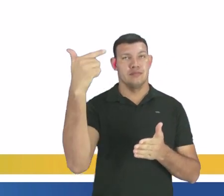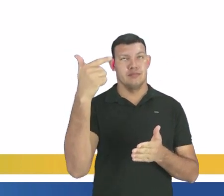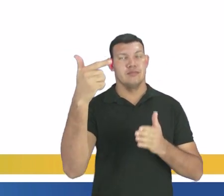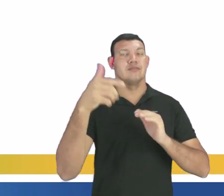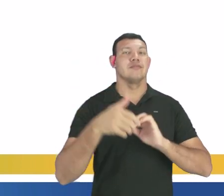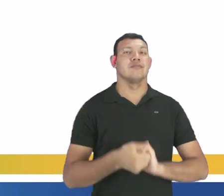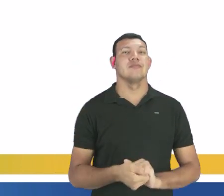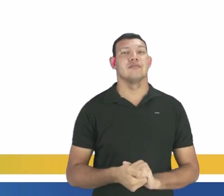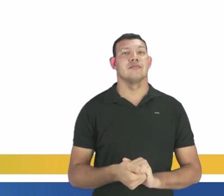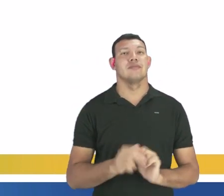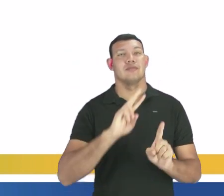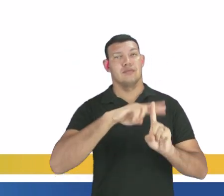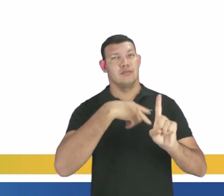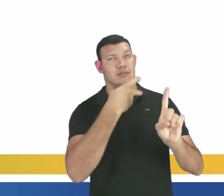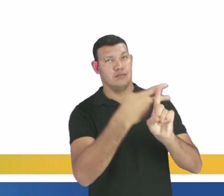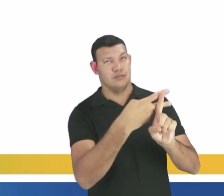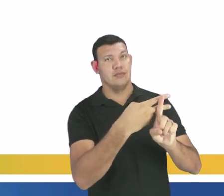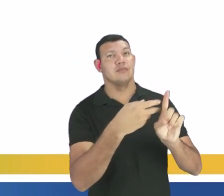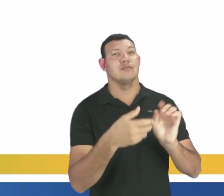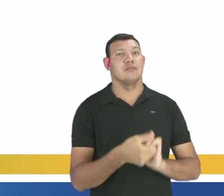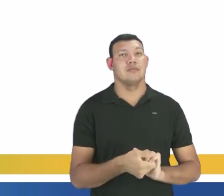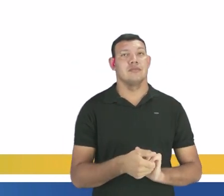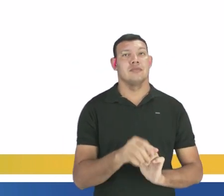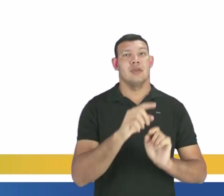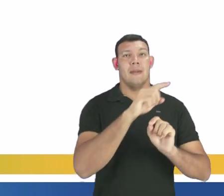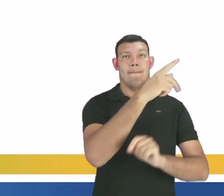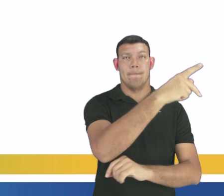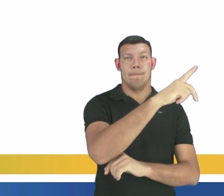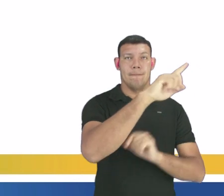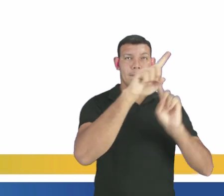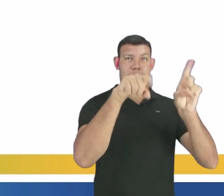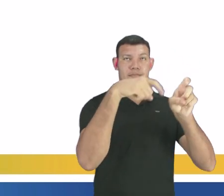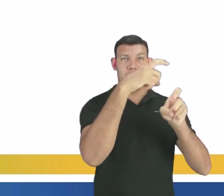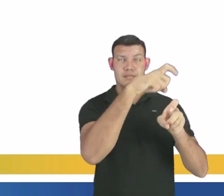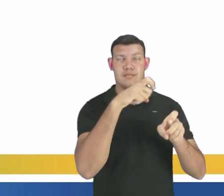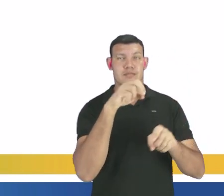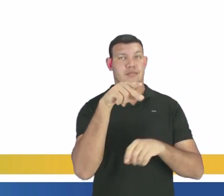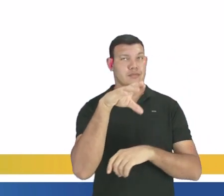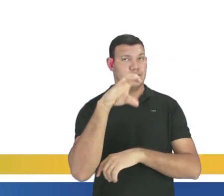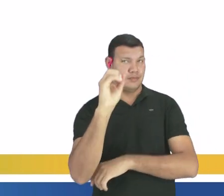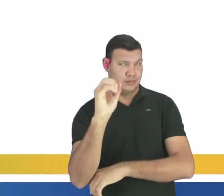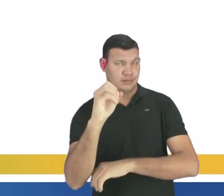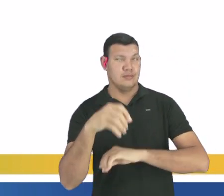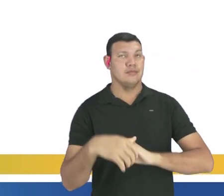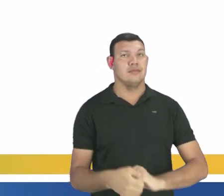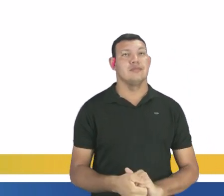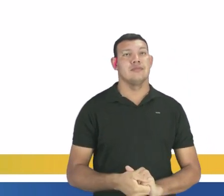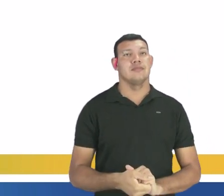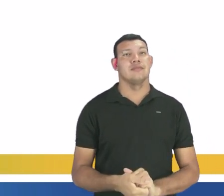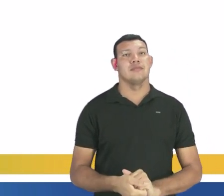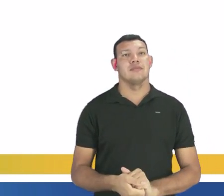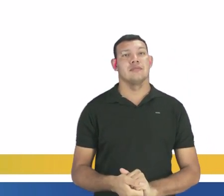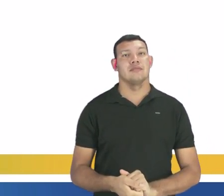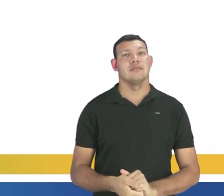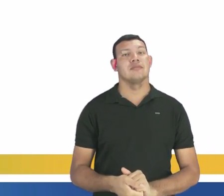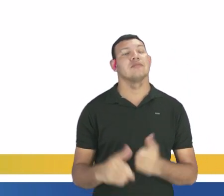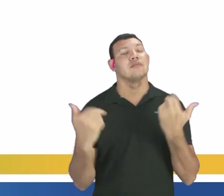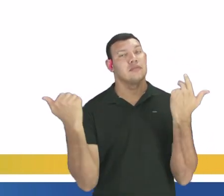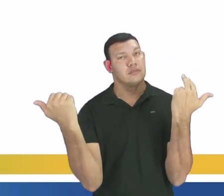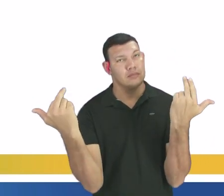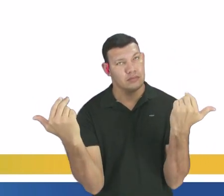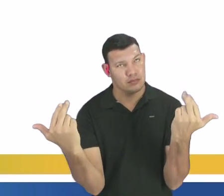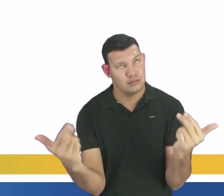da equação, quando essa p de x se igualar a 0. De igual modo,